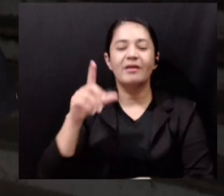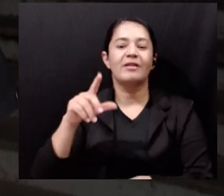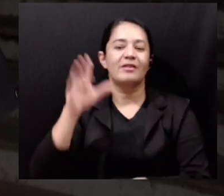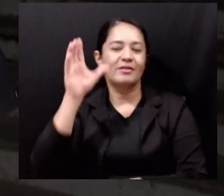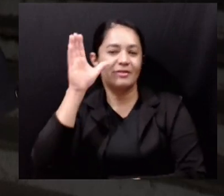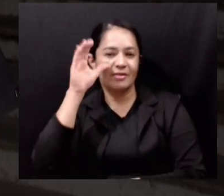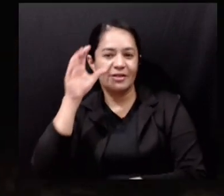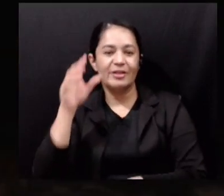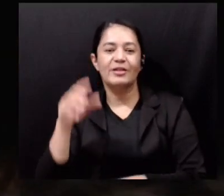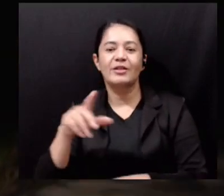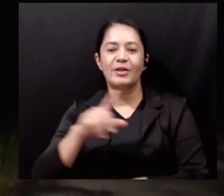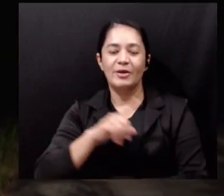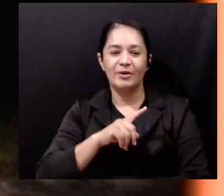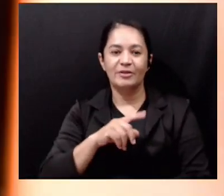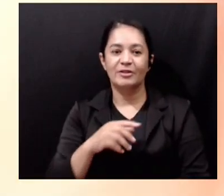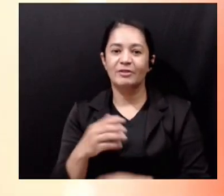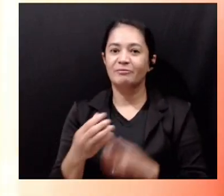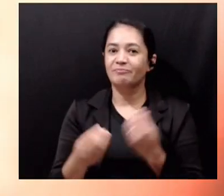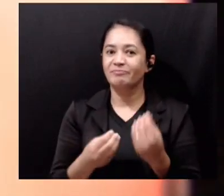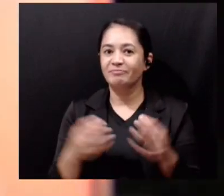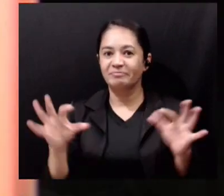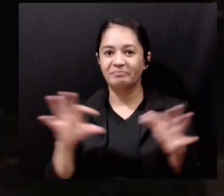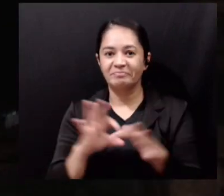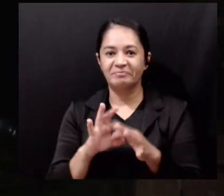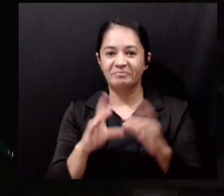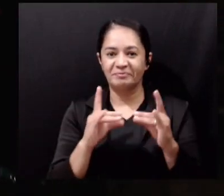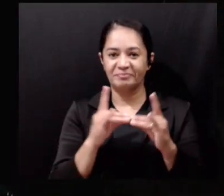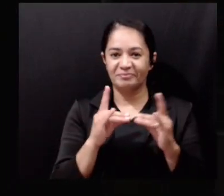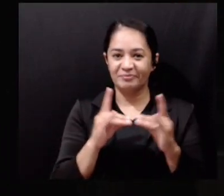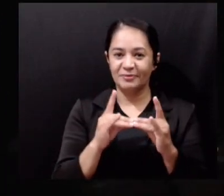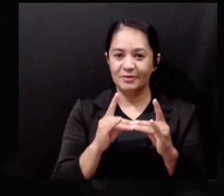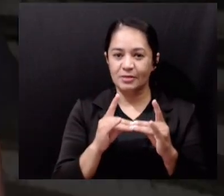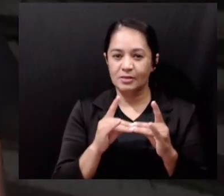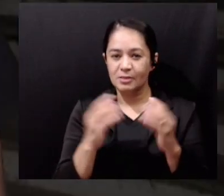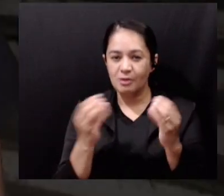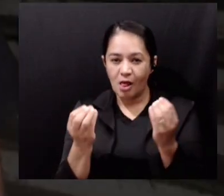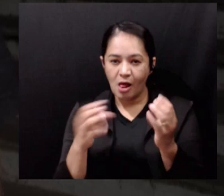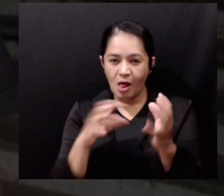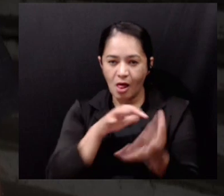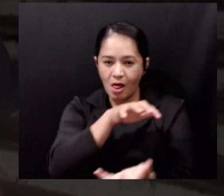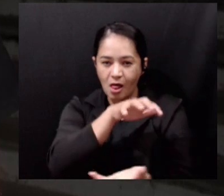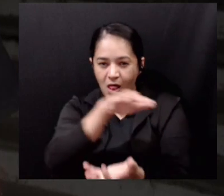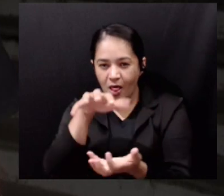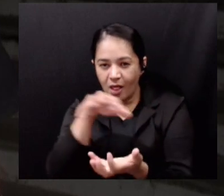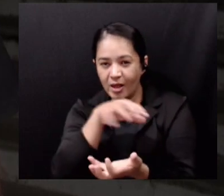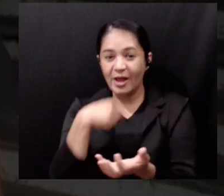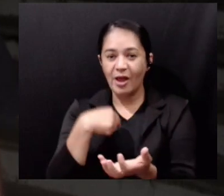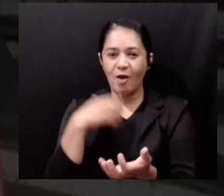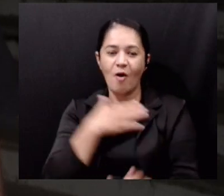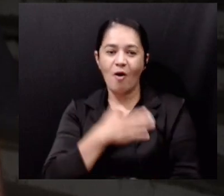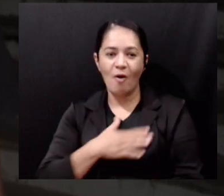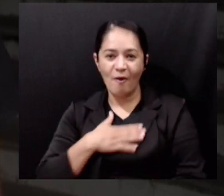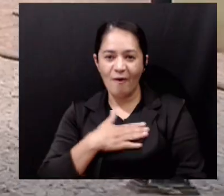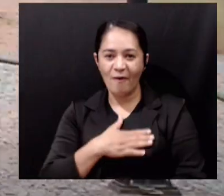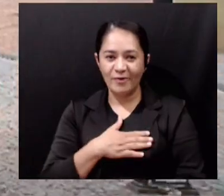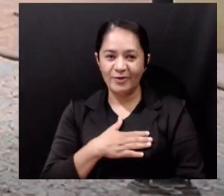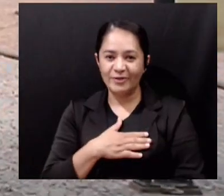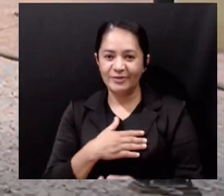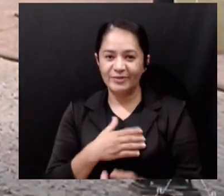ao macabro, digamos assim. Tentei até não ler muito a respeito para guardar a surpresa, assim, quero ver como vai